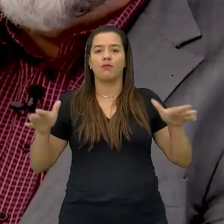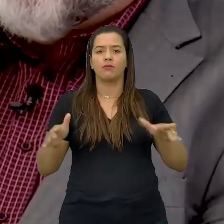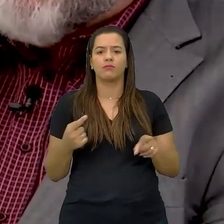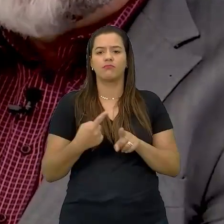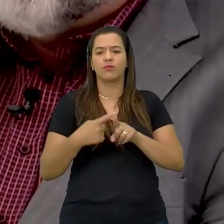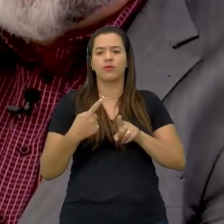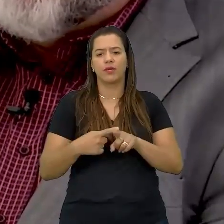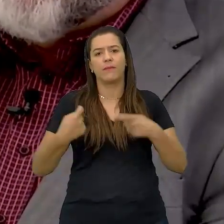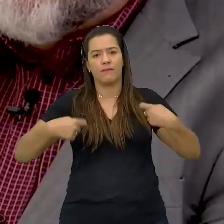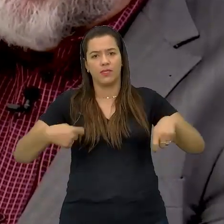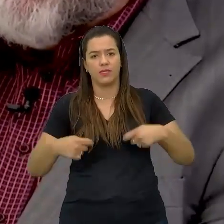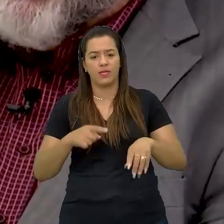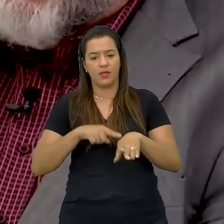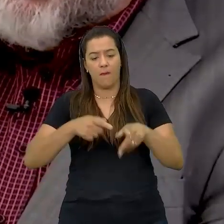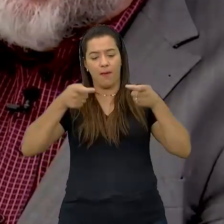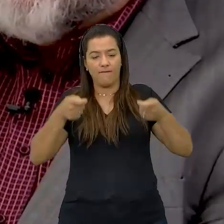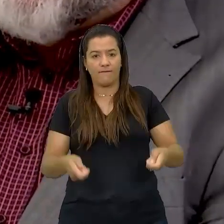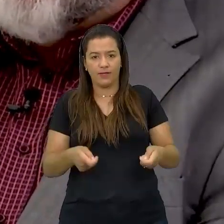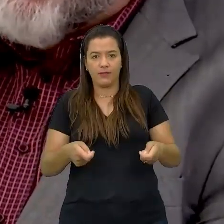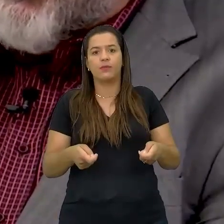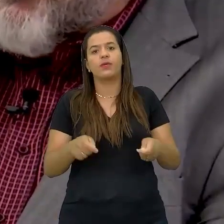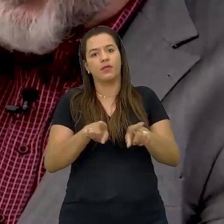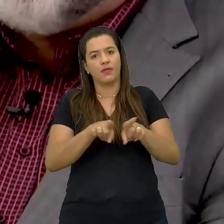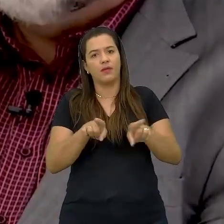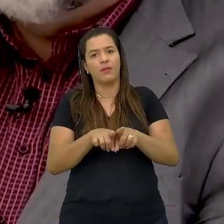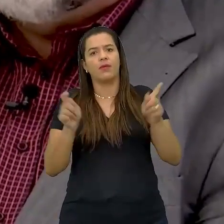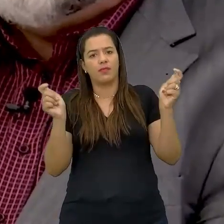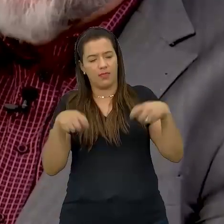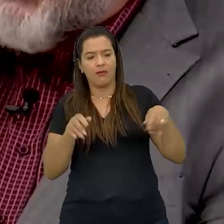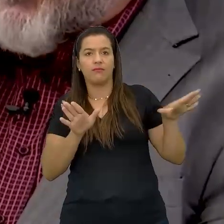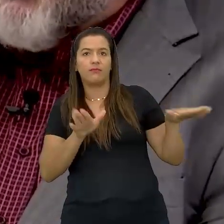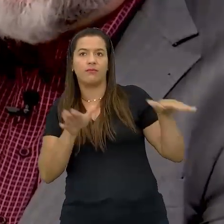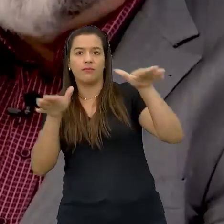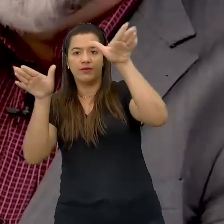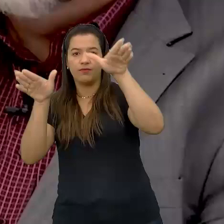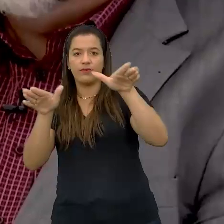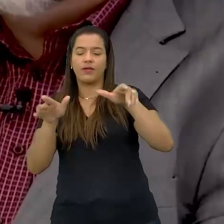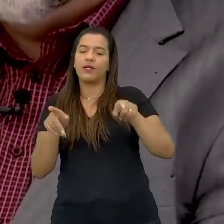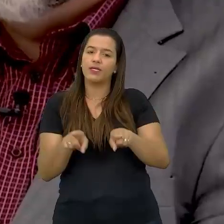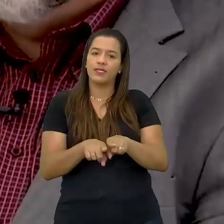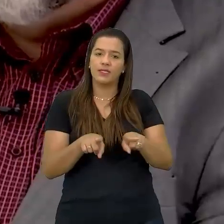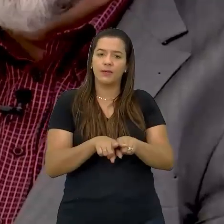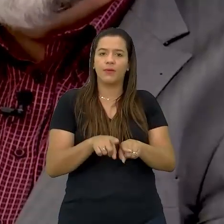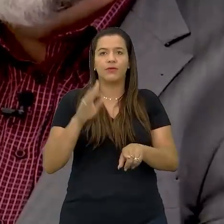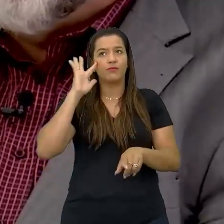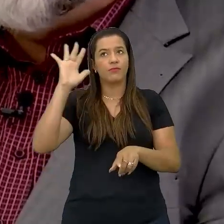digital tem que ter pé de chumbo e asas. Tem que ser capaz de voar e tem que ser capaz